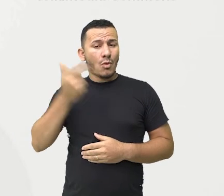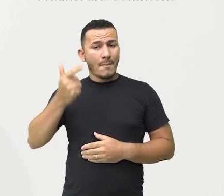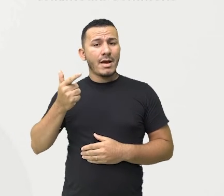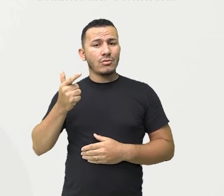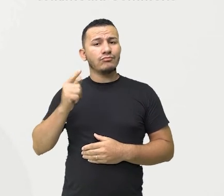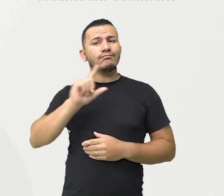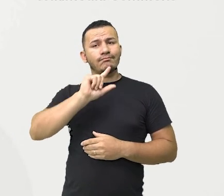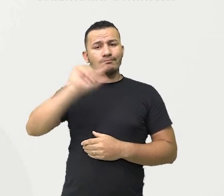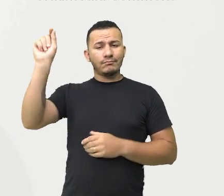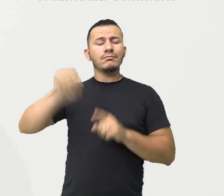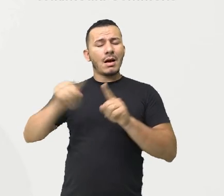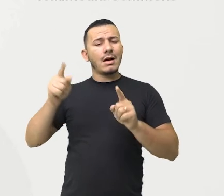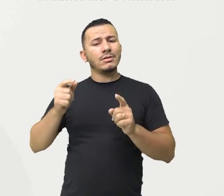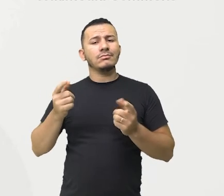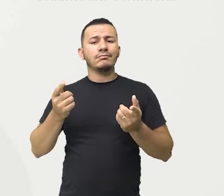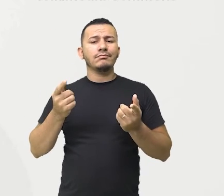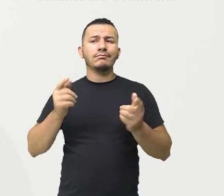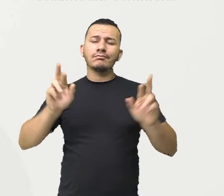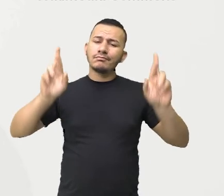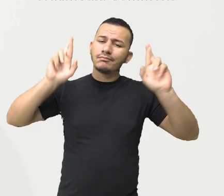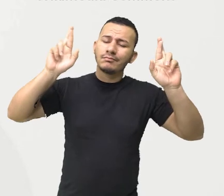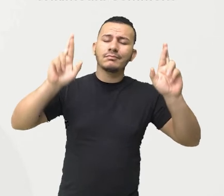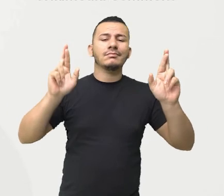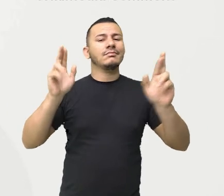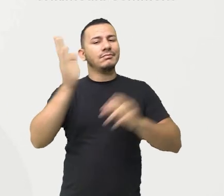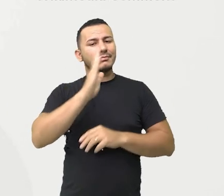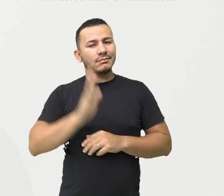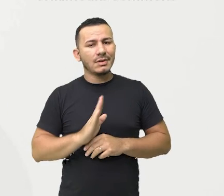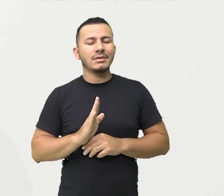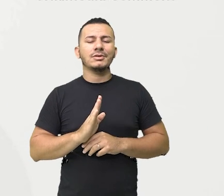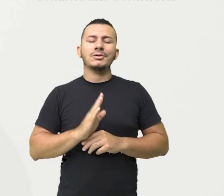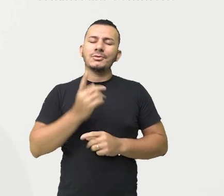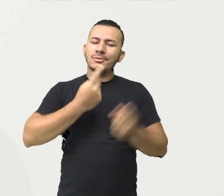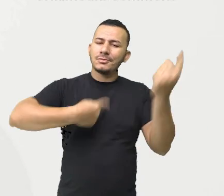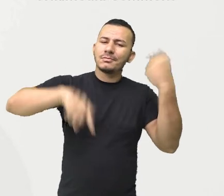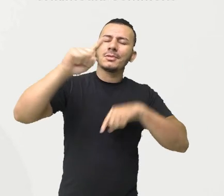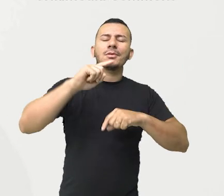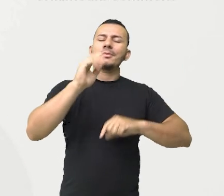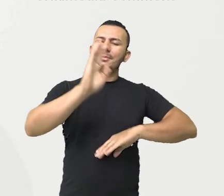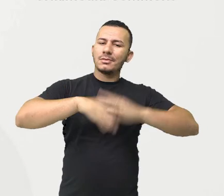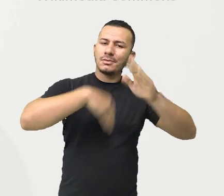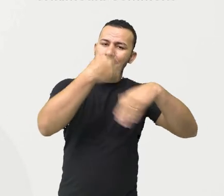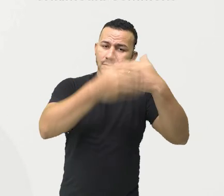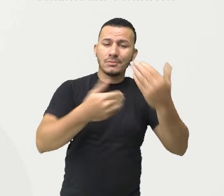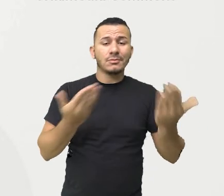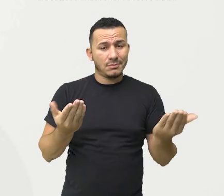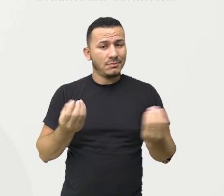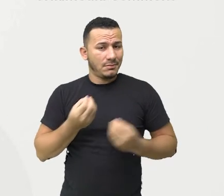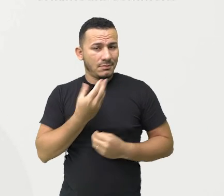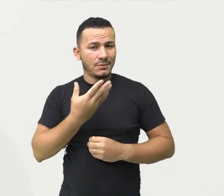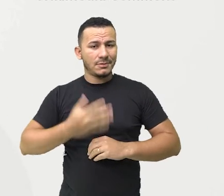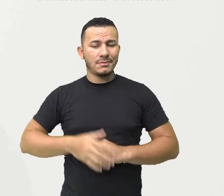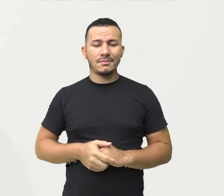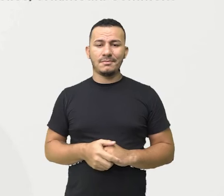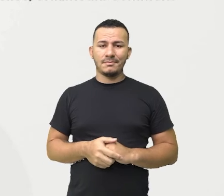muita coisa, muita felicidade, muita prosperidade para nós brasileiros, não é? Vamos ver